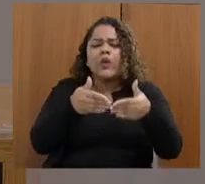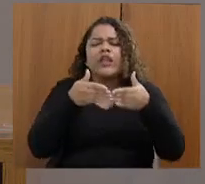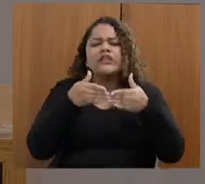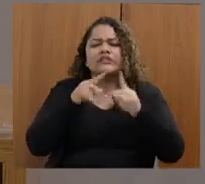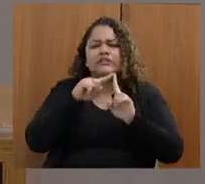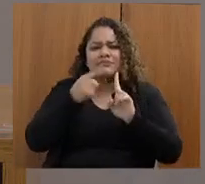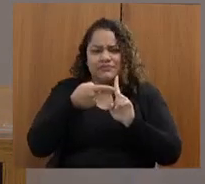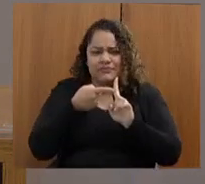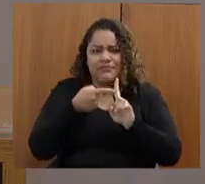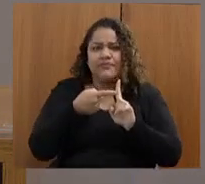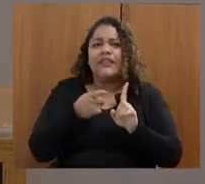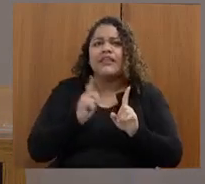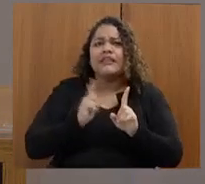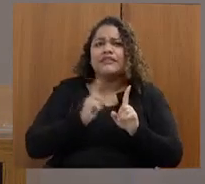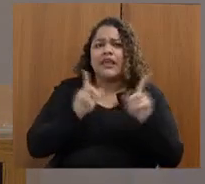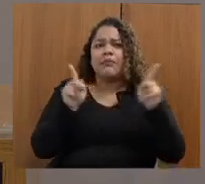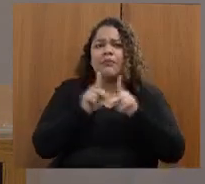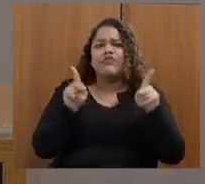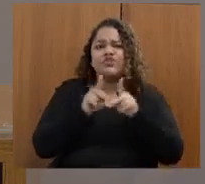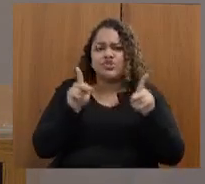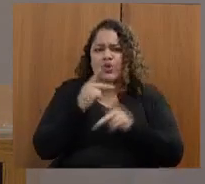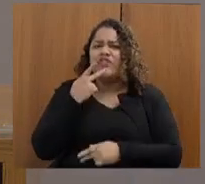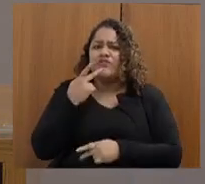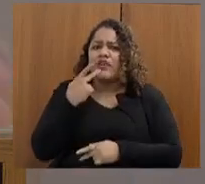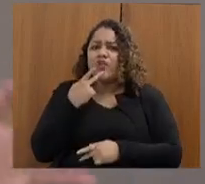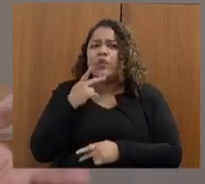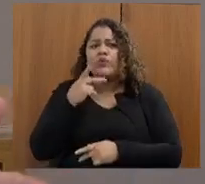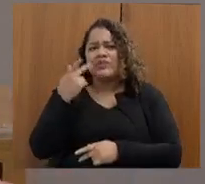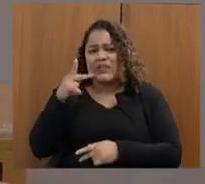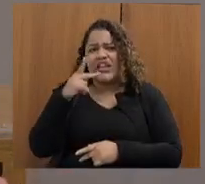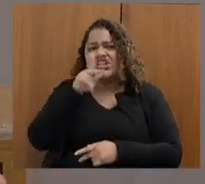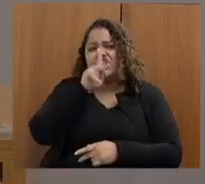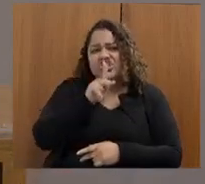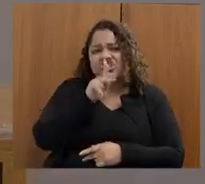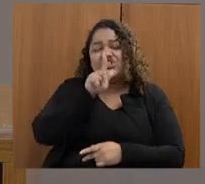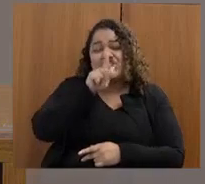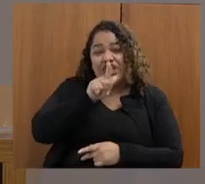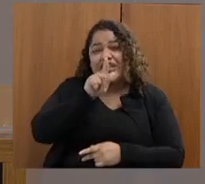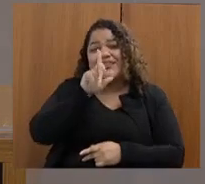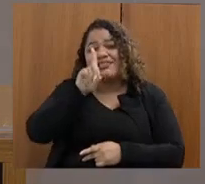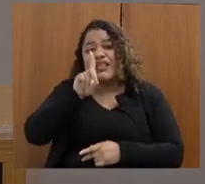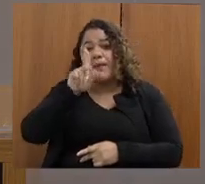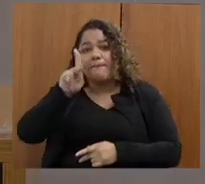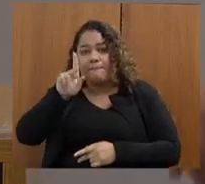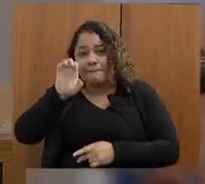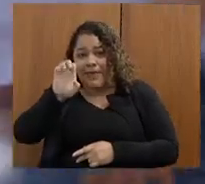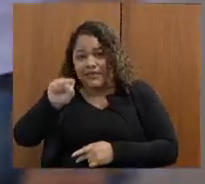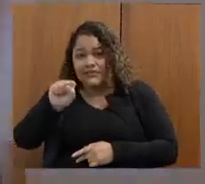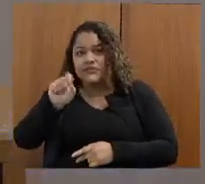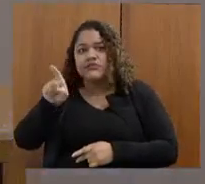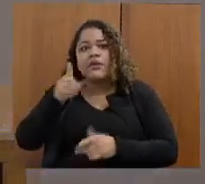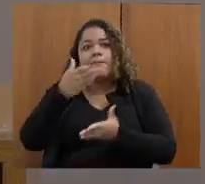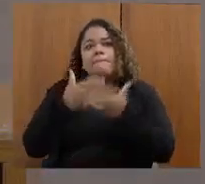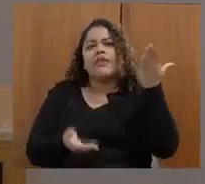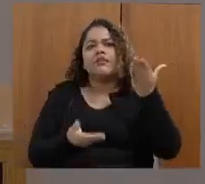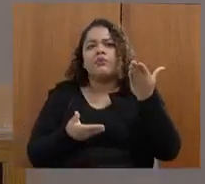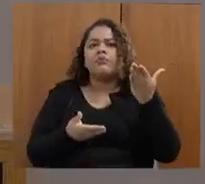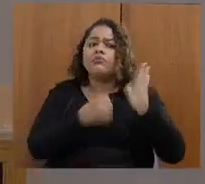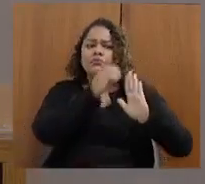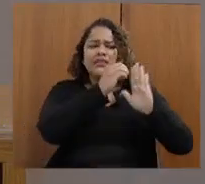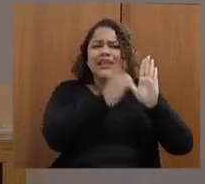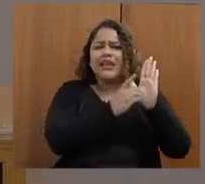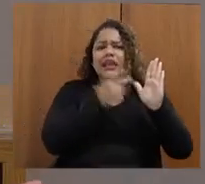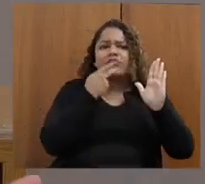que veio e falou que ela perdeu o o gdps que vocês estão dizendo é isso no decreto não diz que diz que ela tem direito